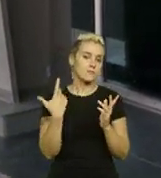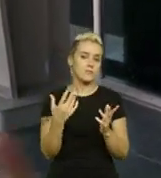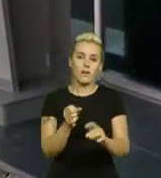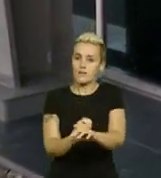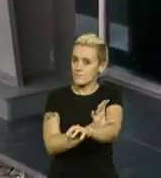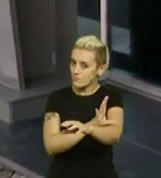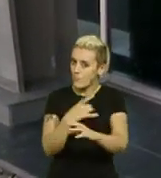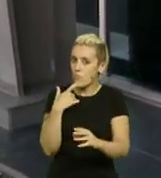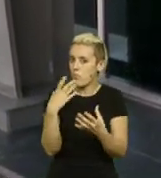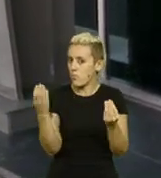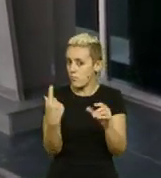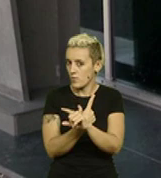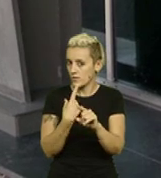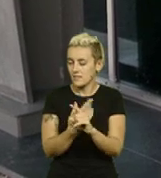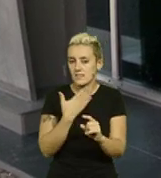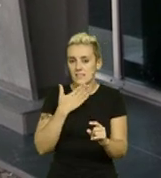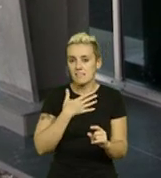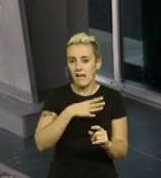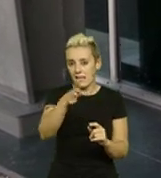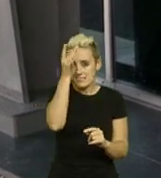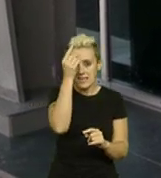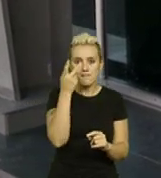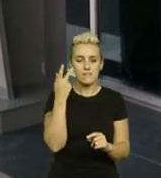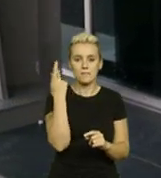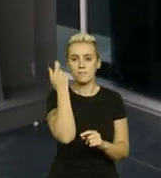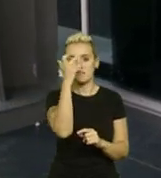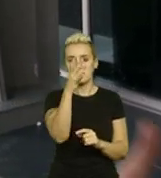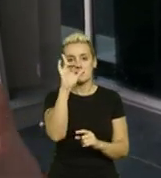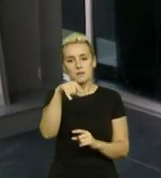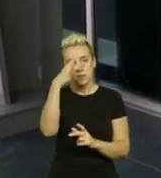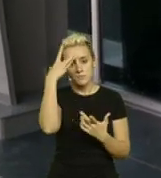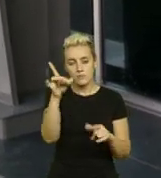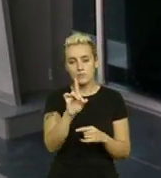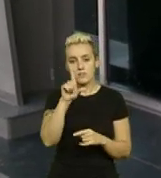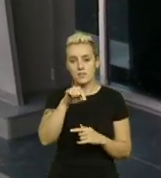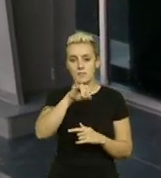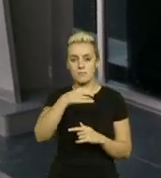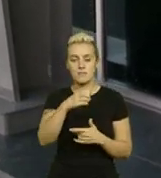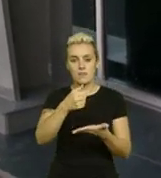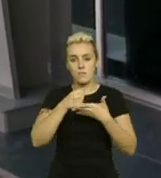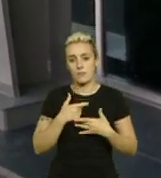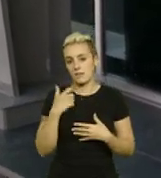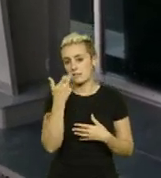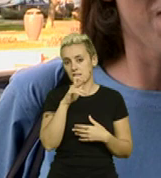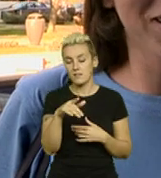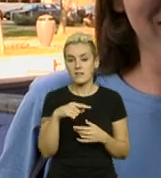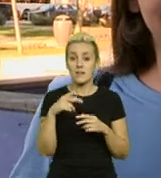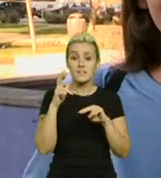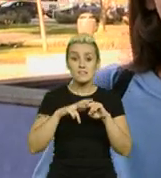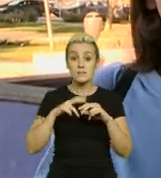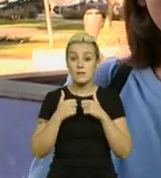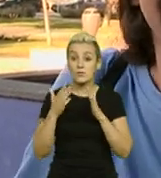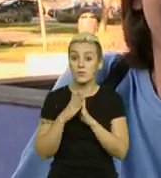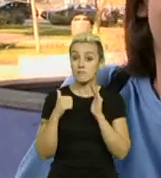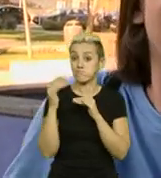anos sem muitas emoções vai intimar capa não sou diretor e de certeza que os professores e 15 técnicos vai apoiar até o fim do ano passado